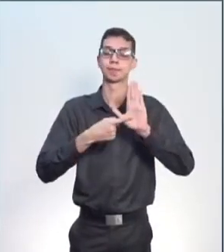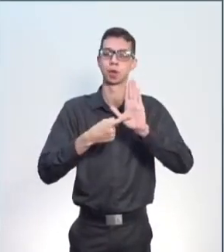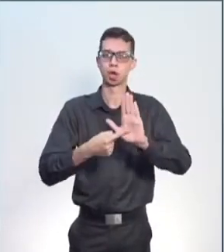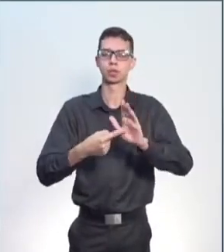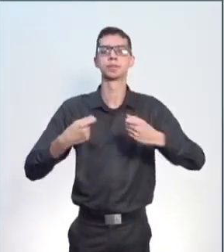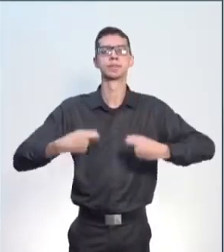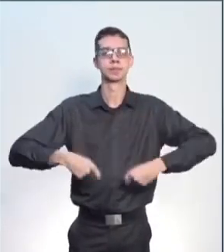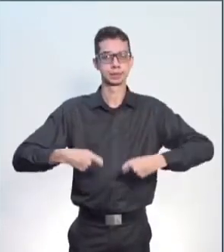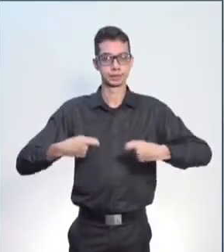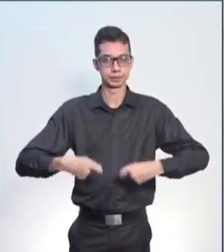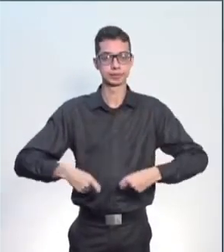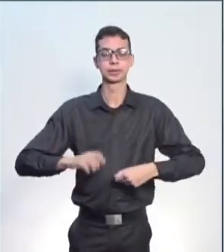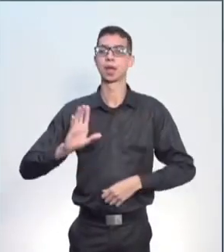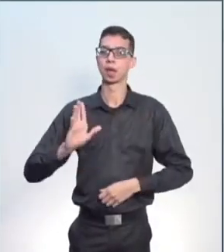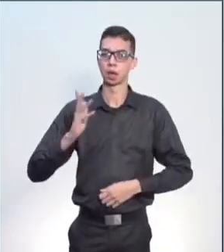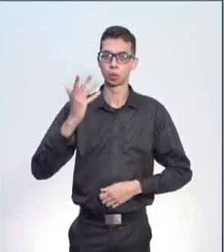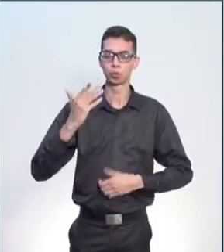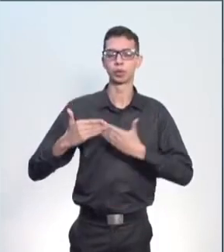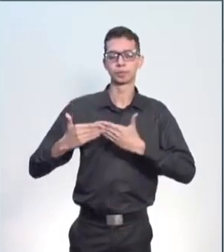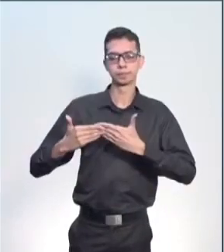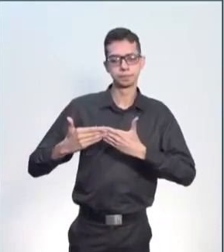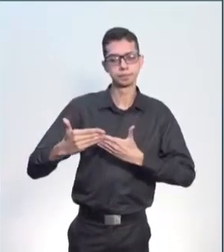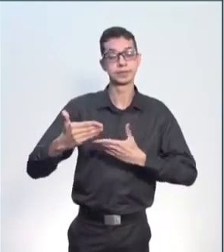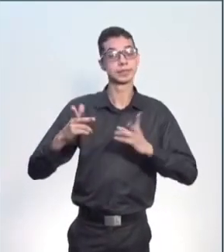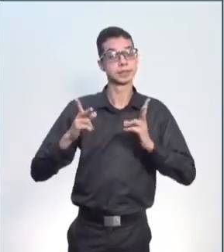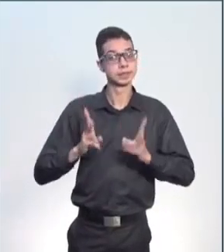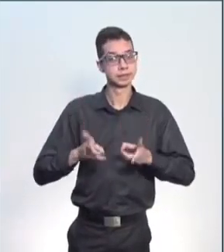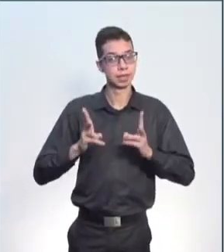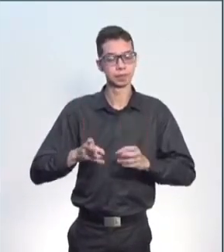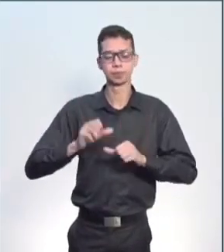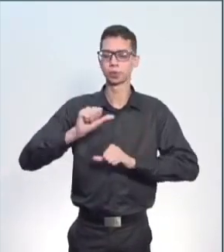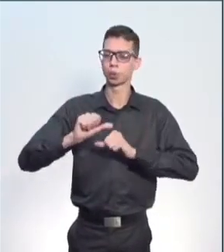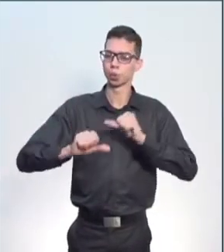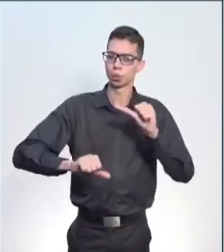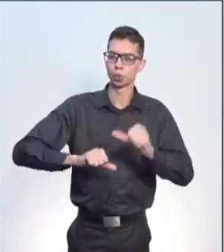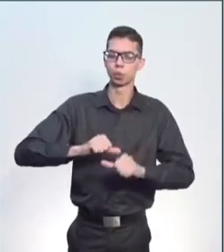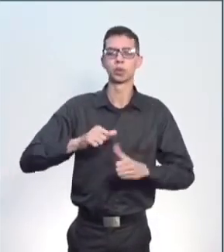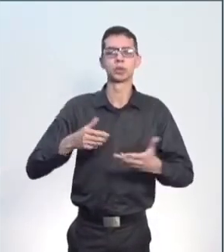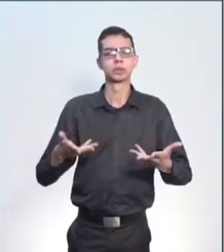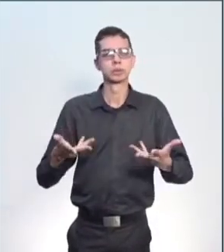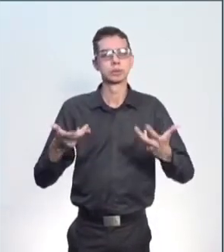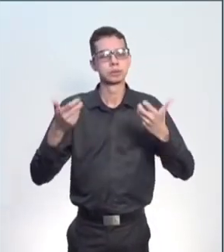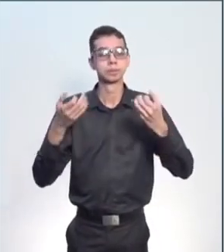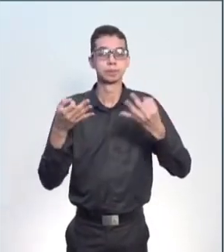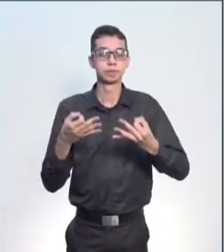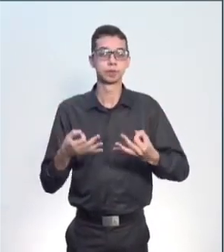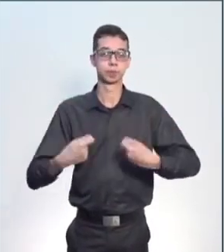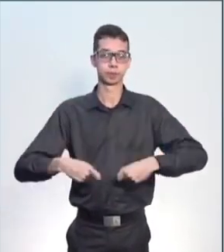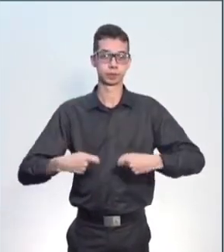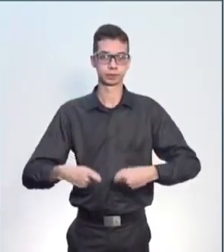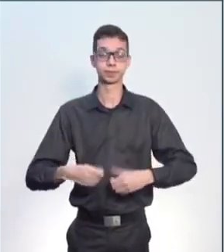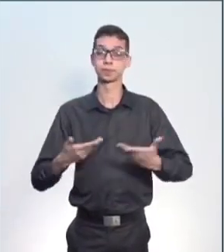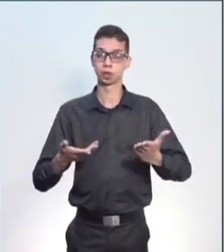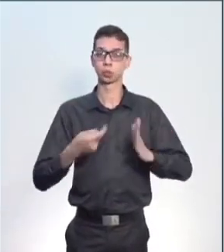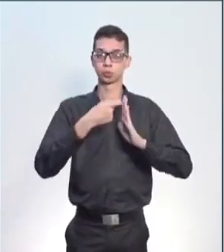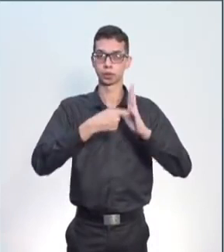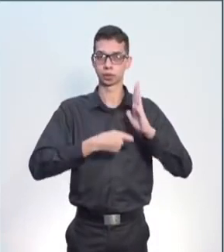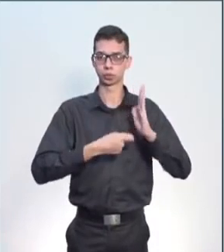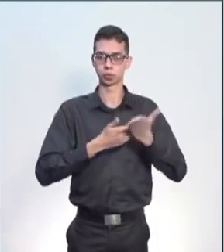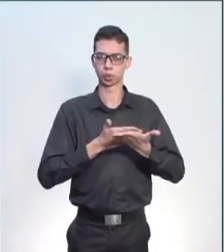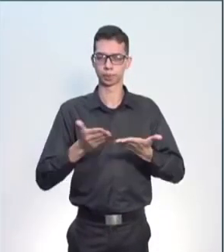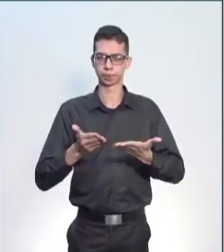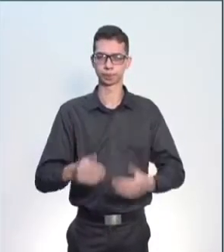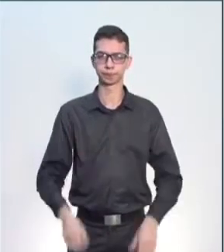E mudando e sendo aprimoradas. Então, vamos lá. No texto do Maquiavel.